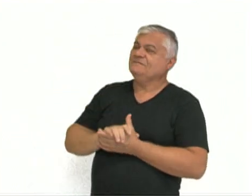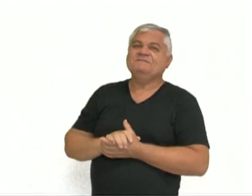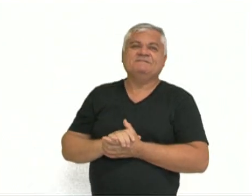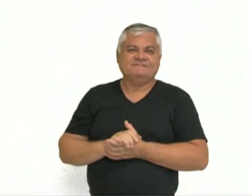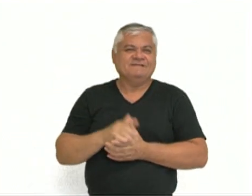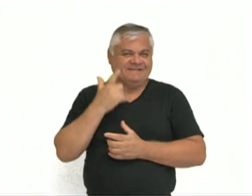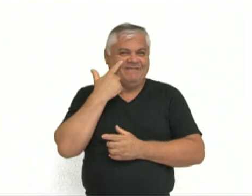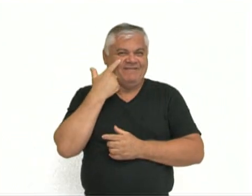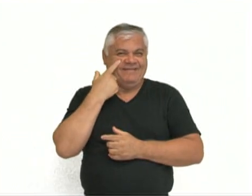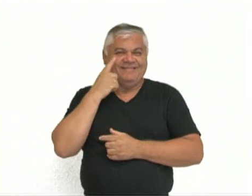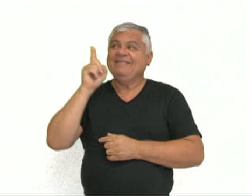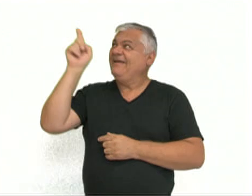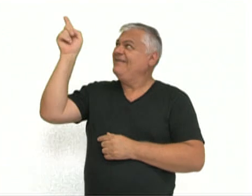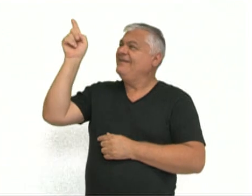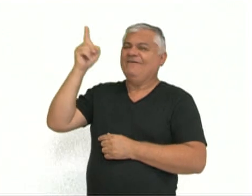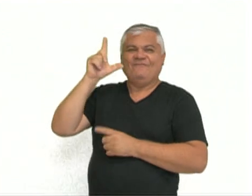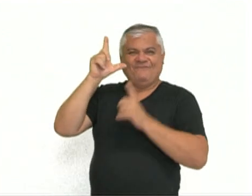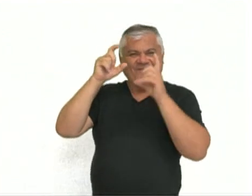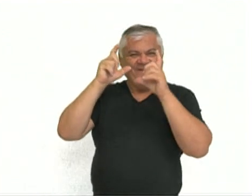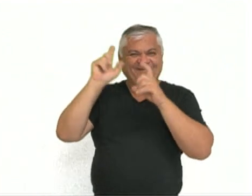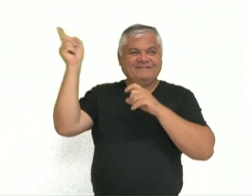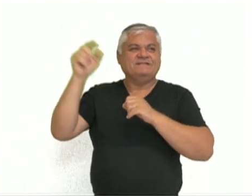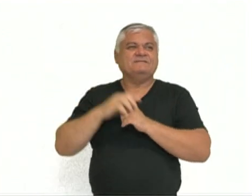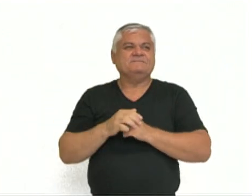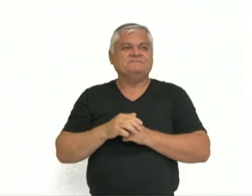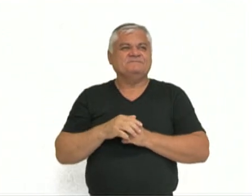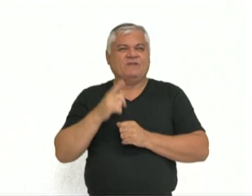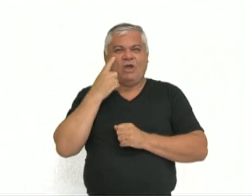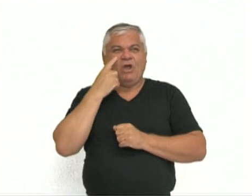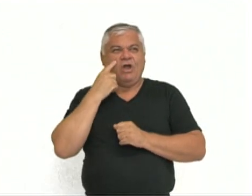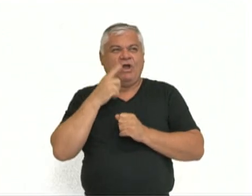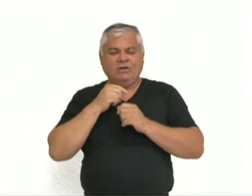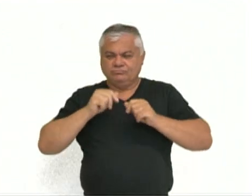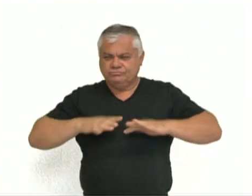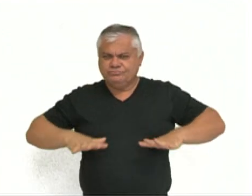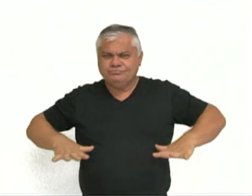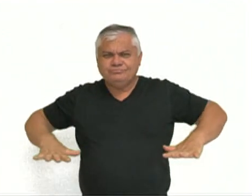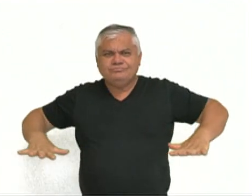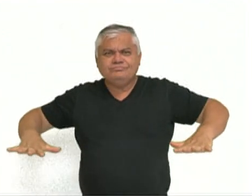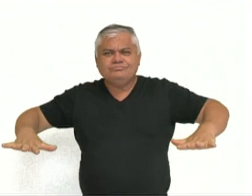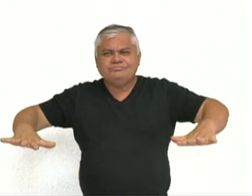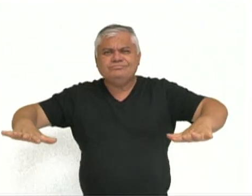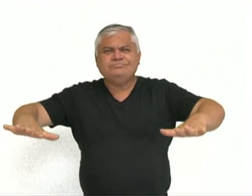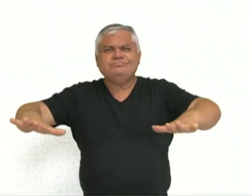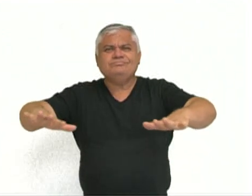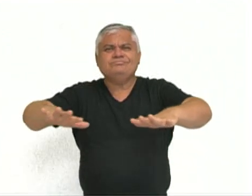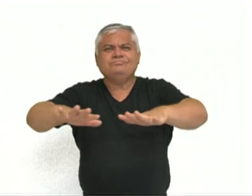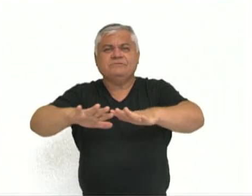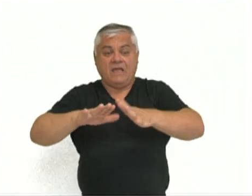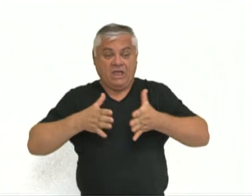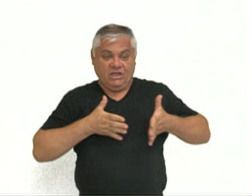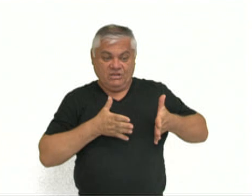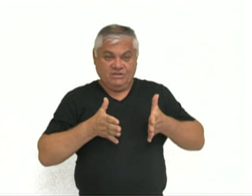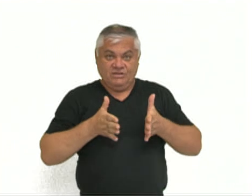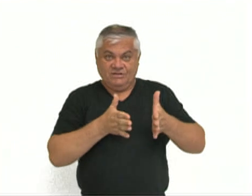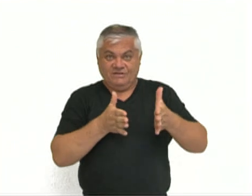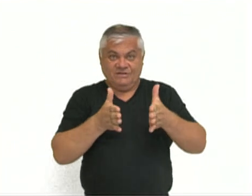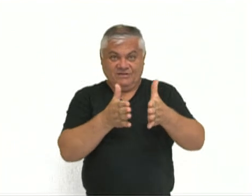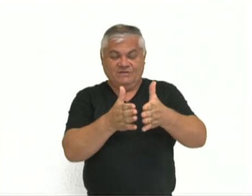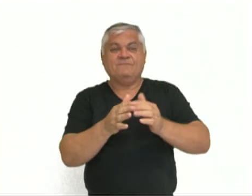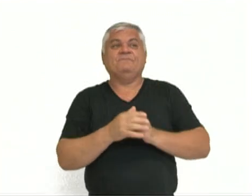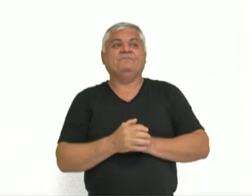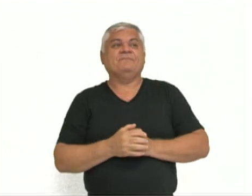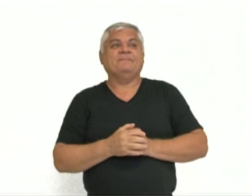é demonstrado nessa imagem. Percebam que nessa imagem eu tenho aqui um rio, na verdade são, aqui a gente vai ver dois